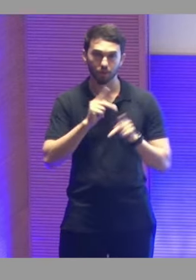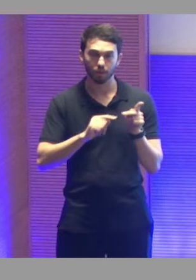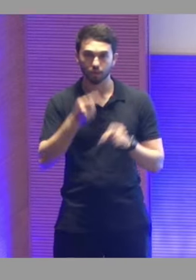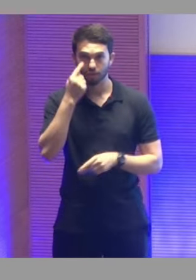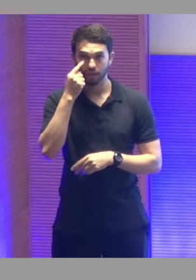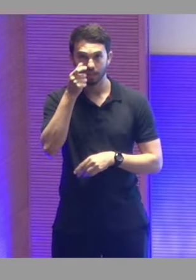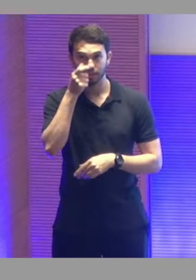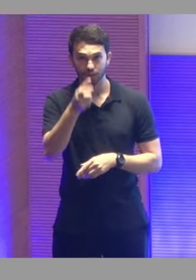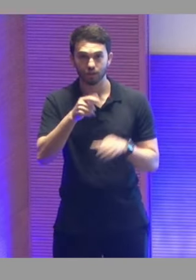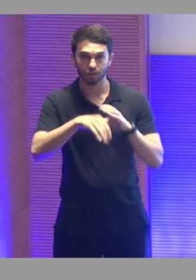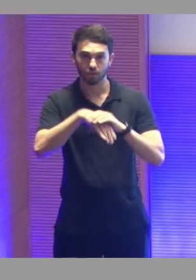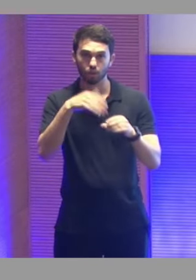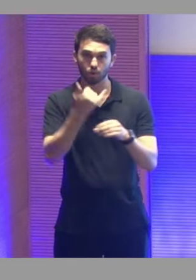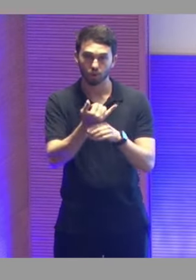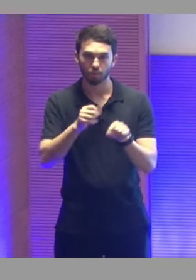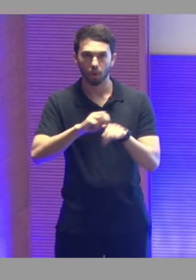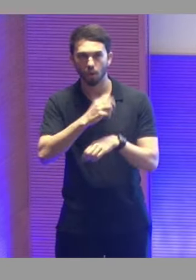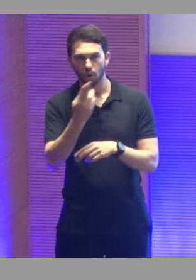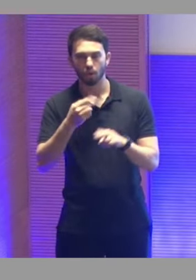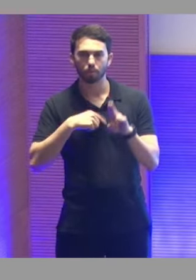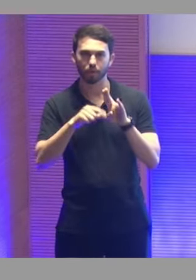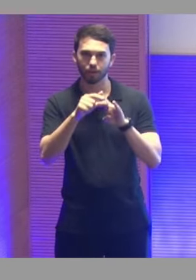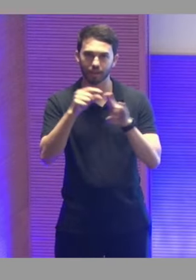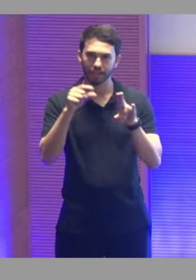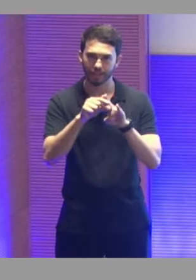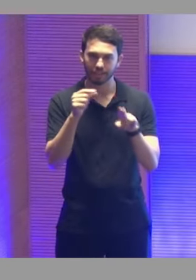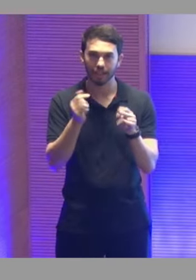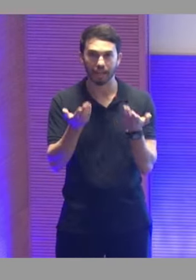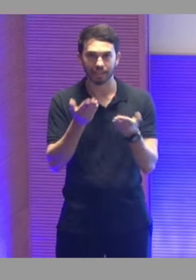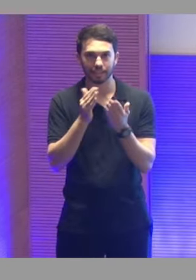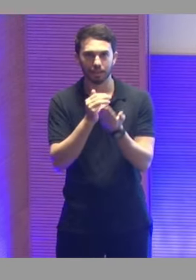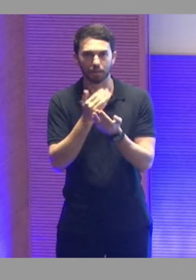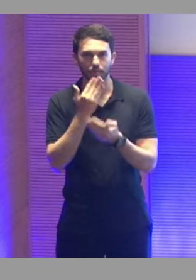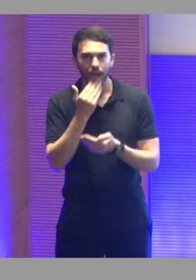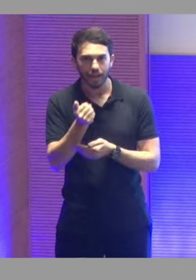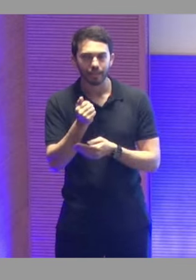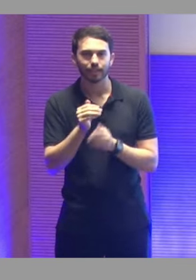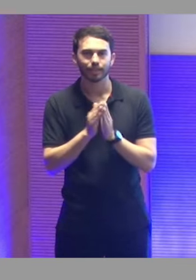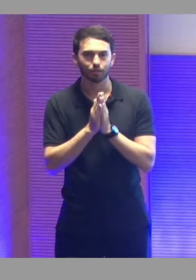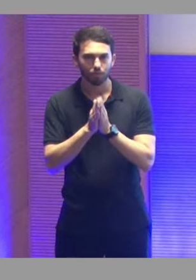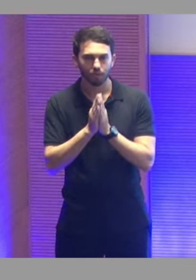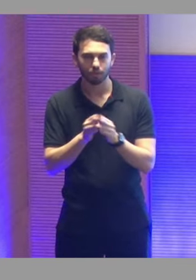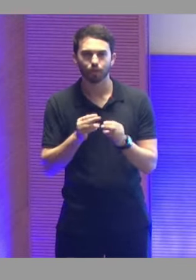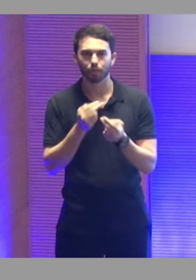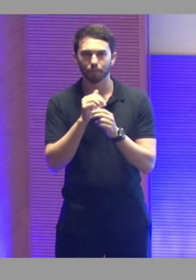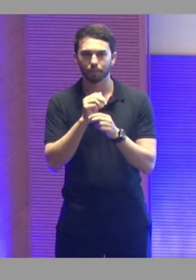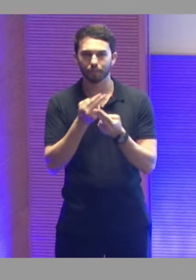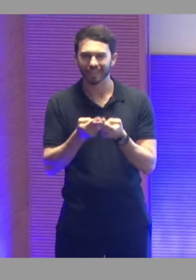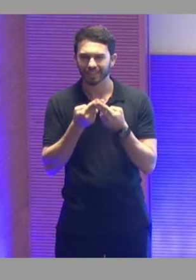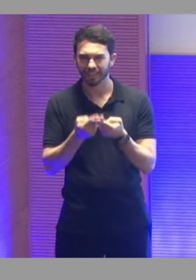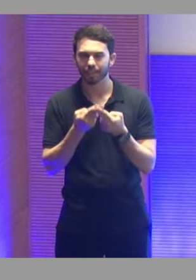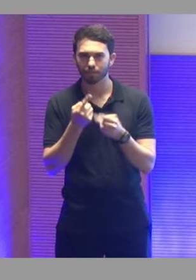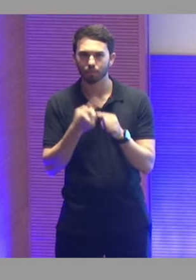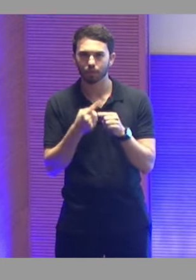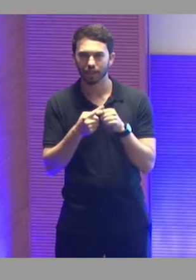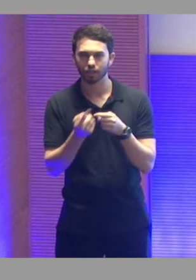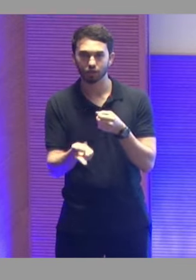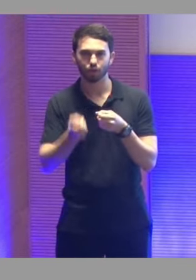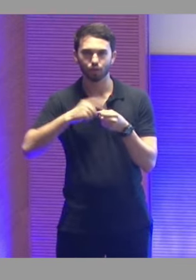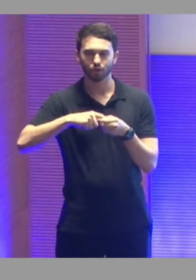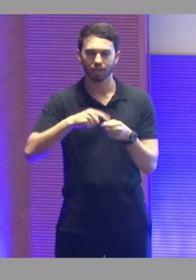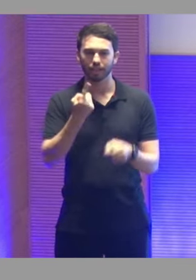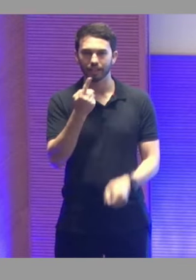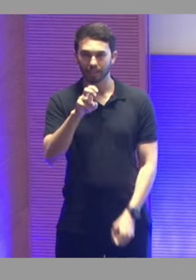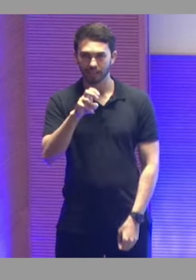pelo YouTube ou pelo LinkedIn da FGV a gente pede um pouco de paciência tá vai demorar entre 15 a 20 minutos pra gente retomar